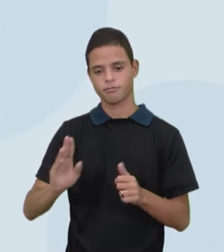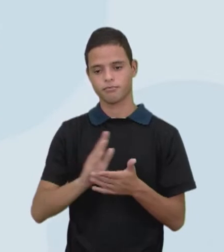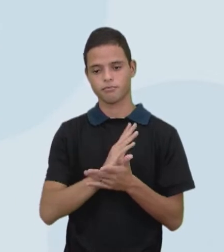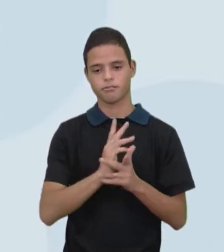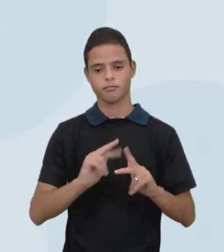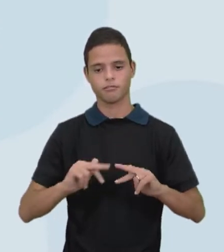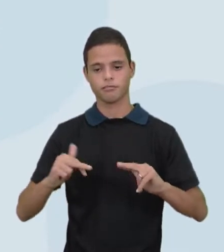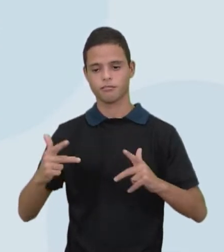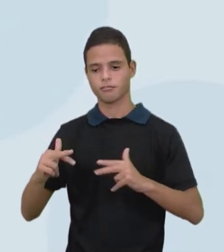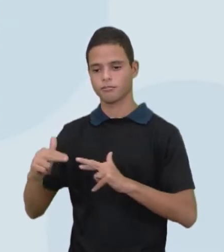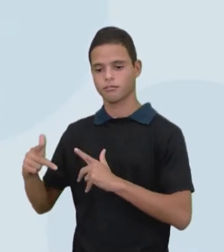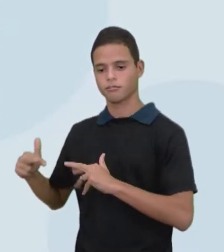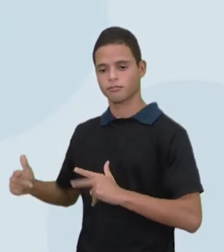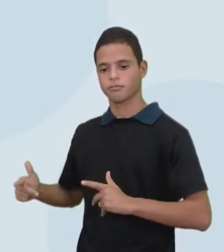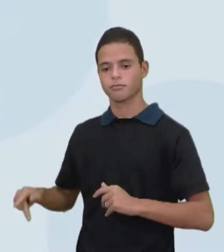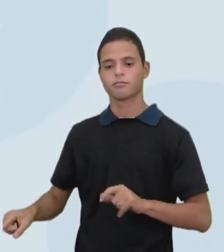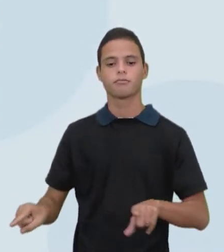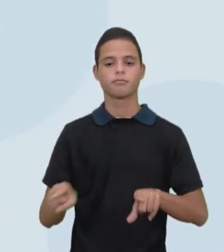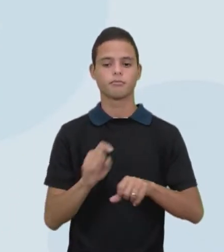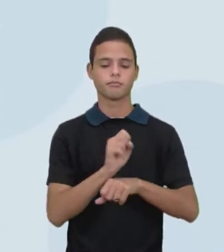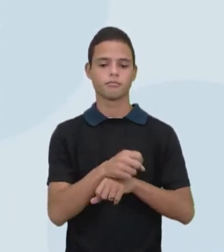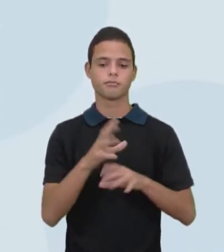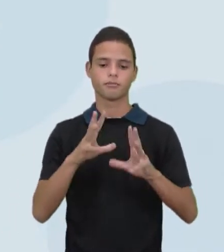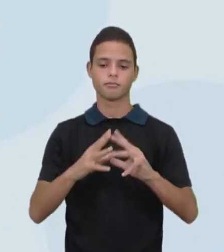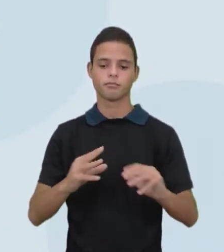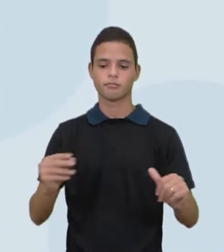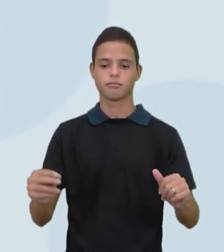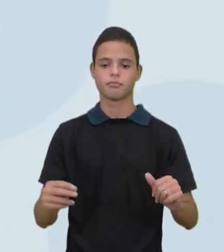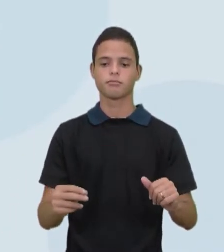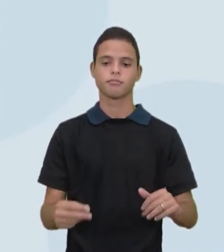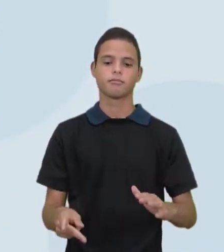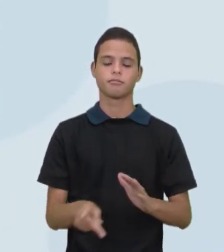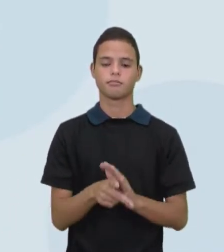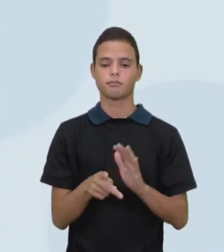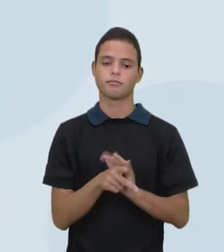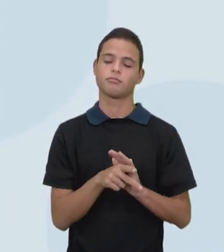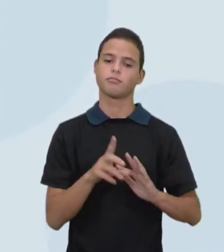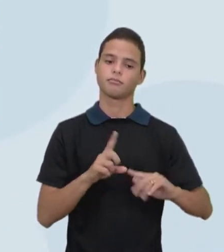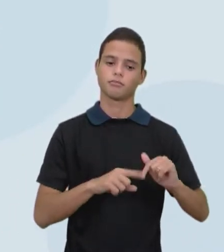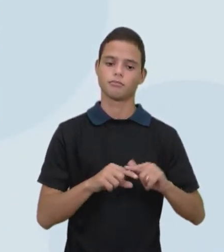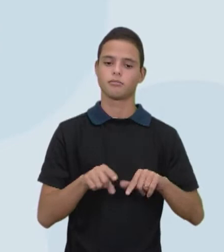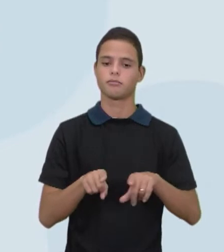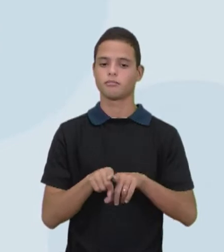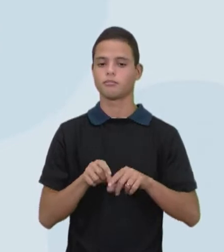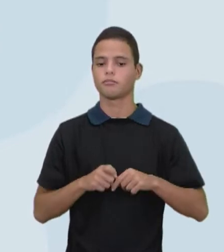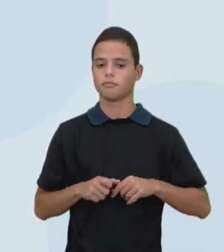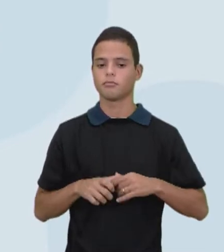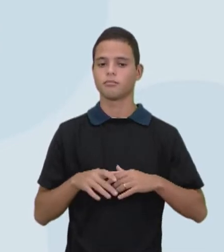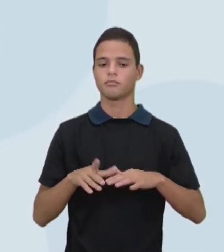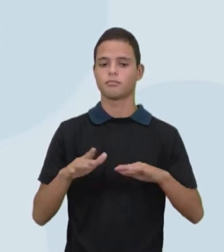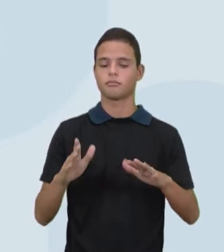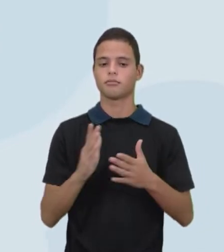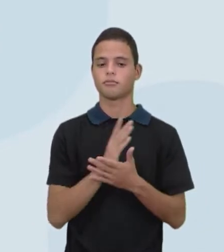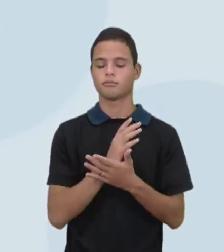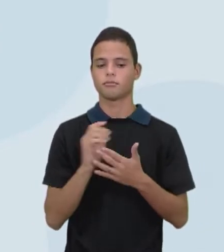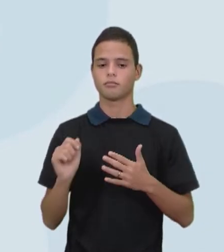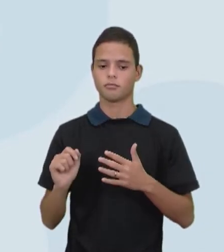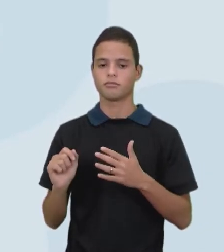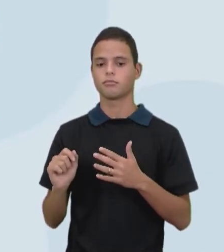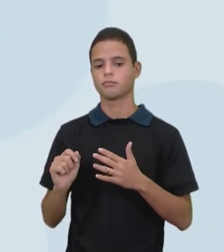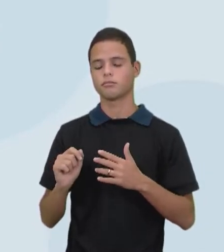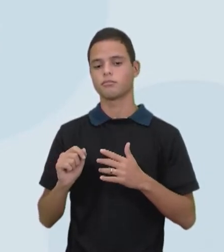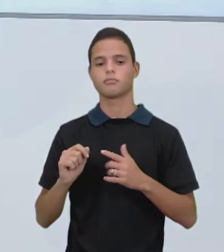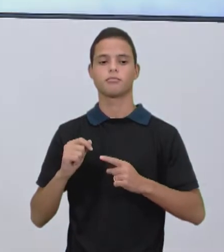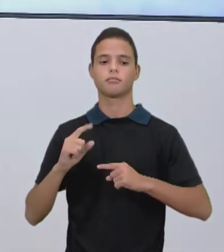né, que naturalmente fazem essa decomposição dessa matéria e aí também libera gases e tudo mais que a